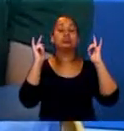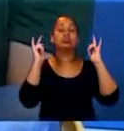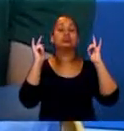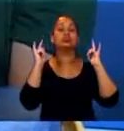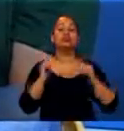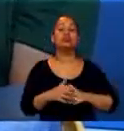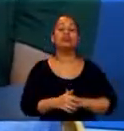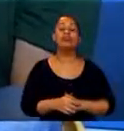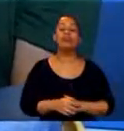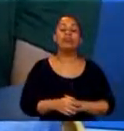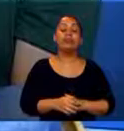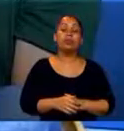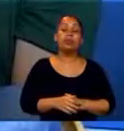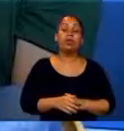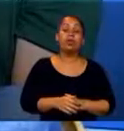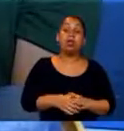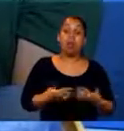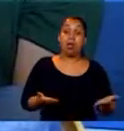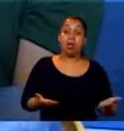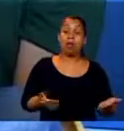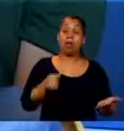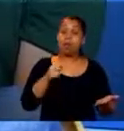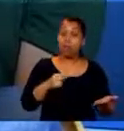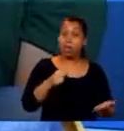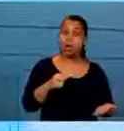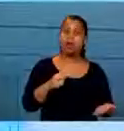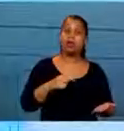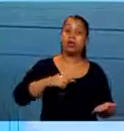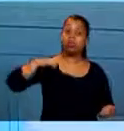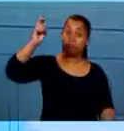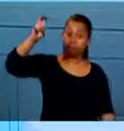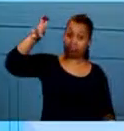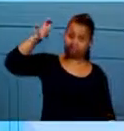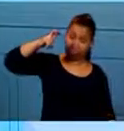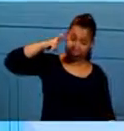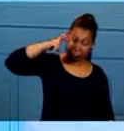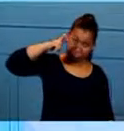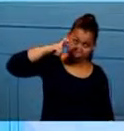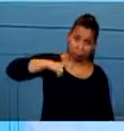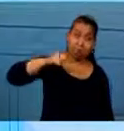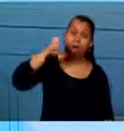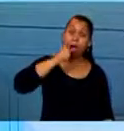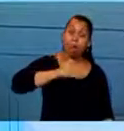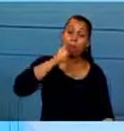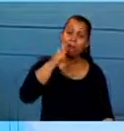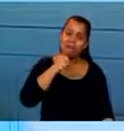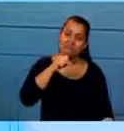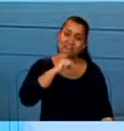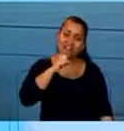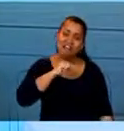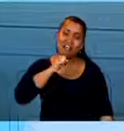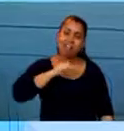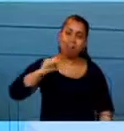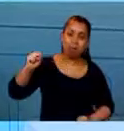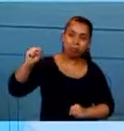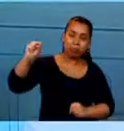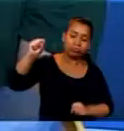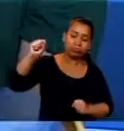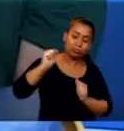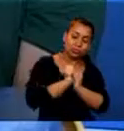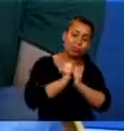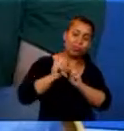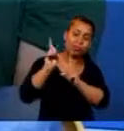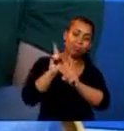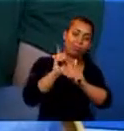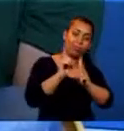Muda que a Cidade Muda, ela desceu do prédio com a cuidadora dela, porque ela já estava bem debilitada,